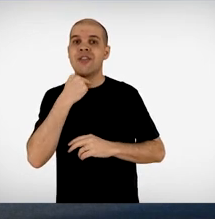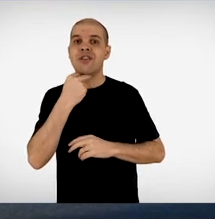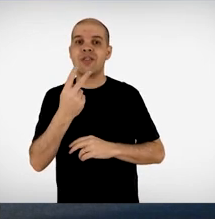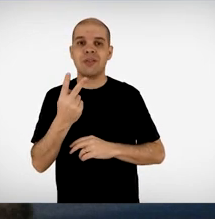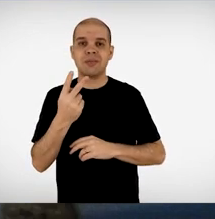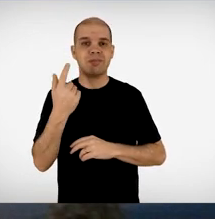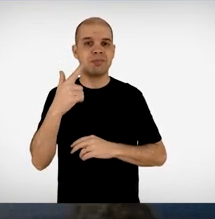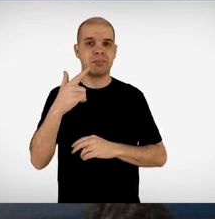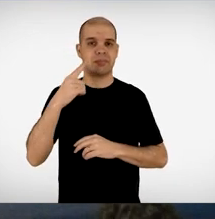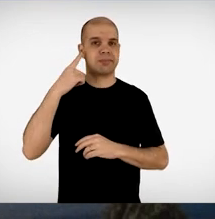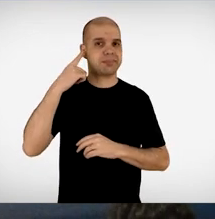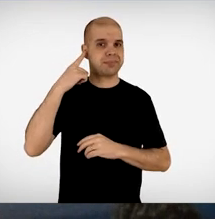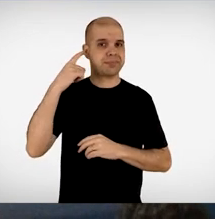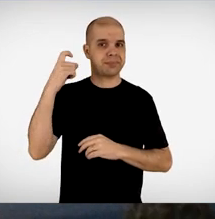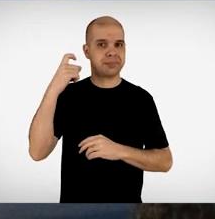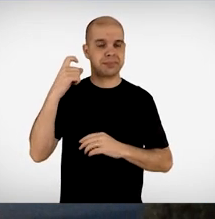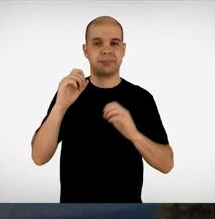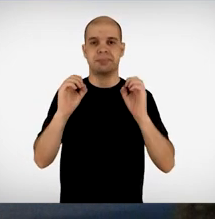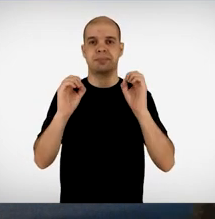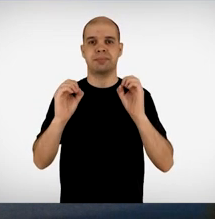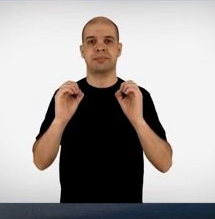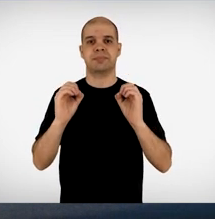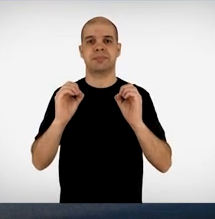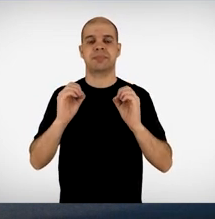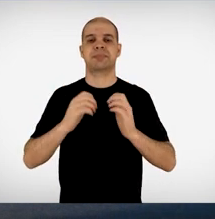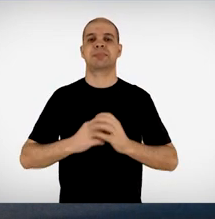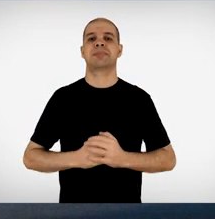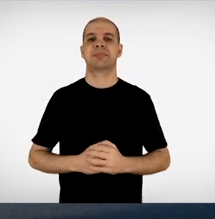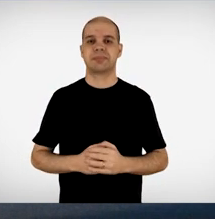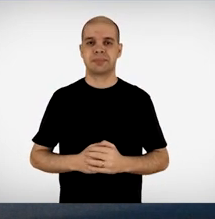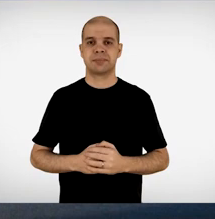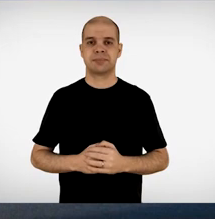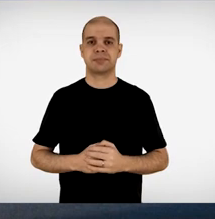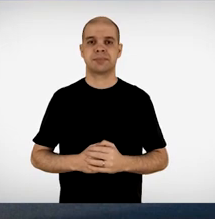que eu gostaria que vocês, se possível, abordassem.